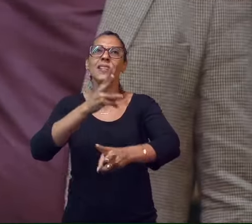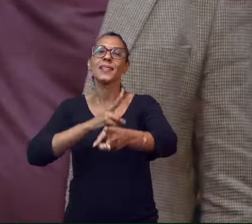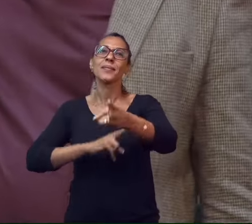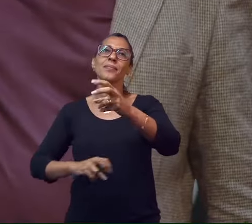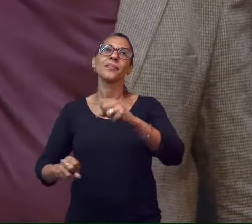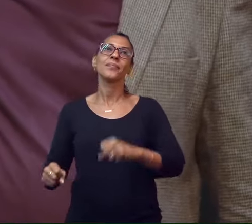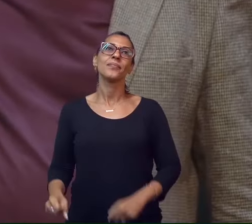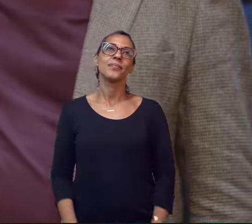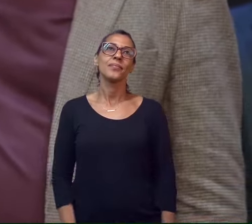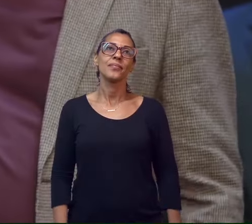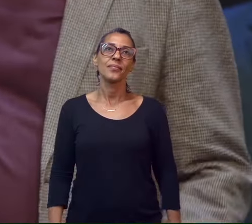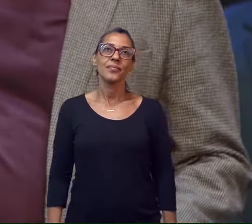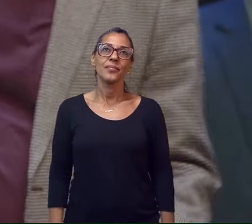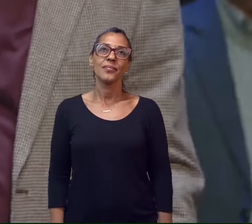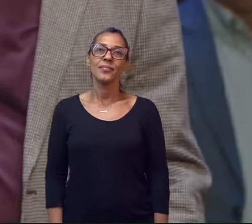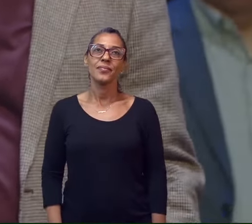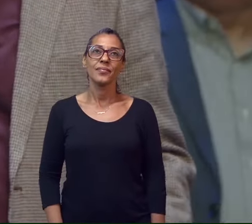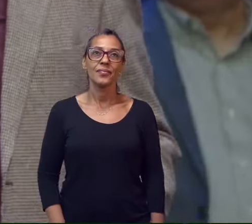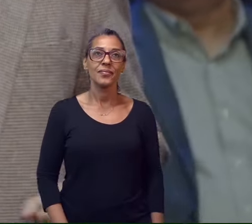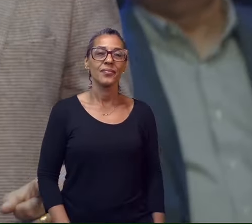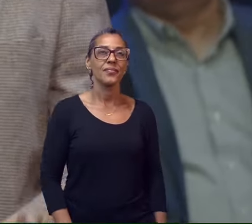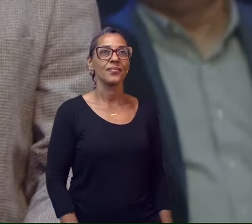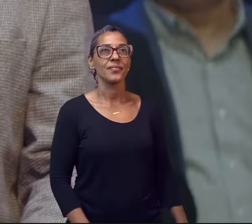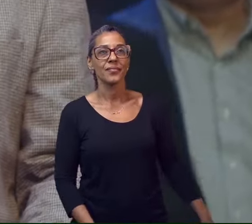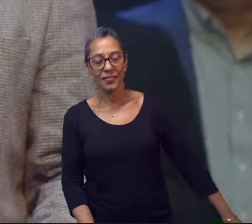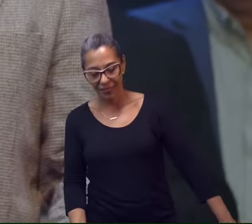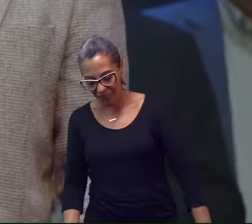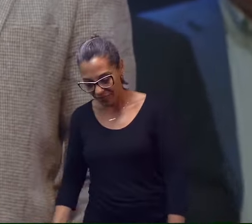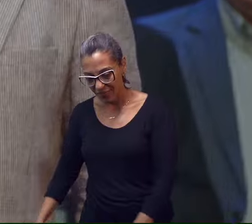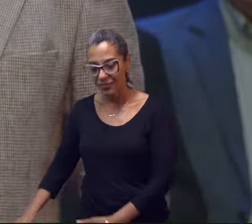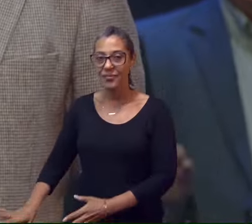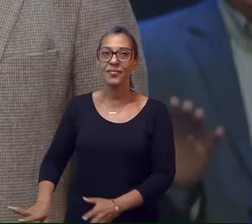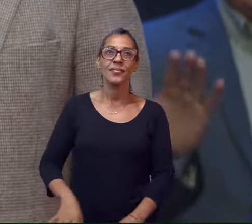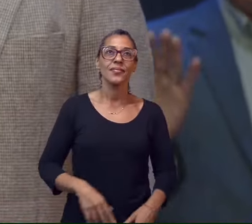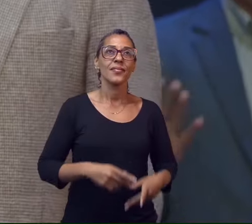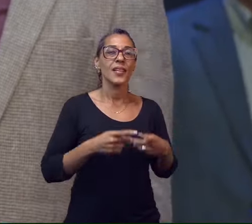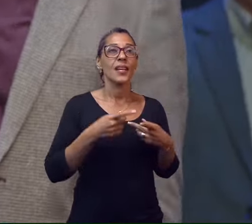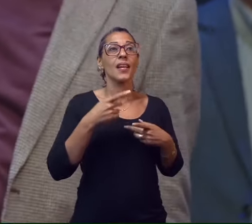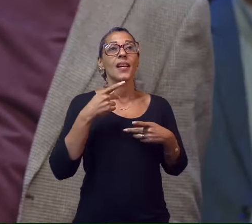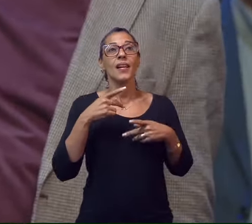os instrumentos sobre tua vida